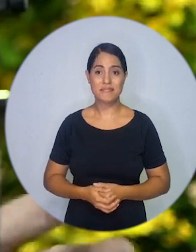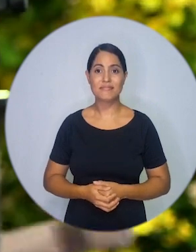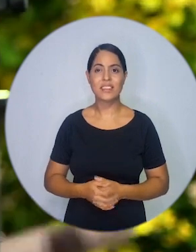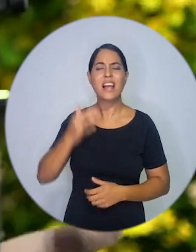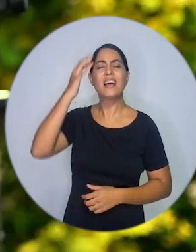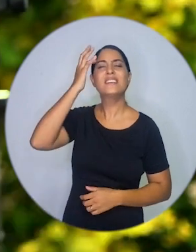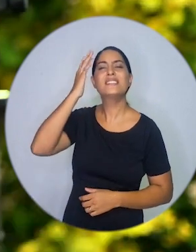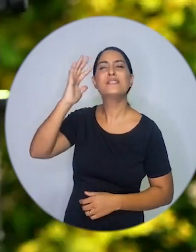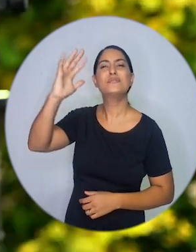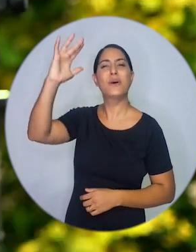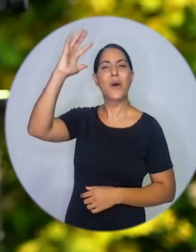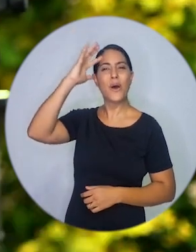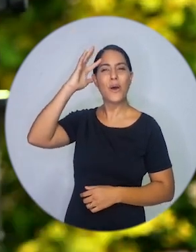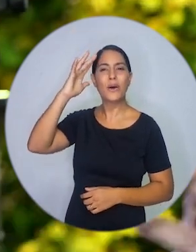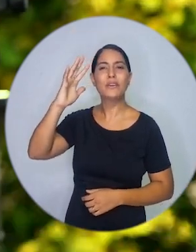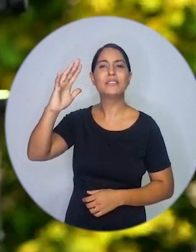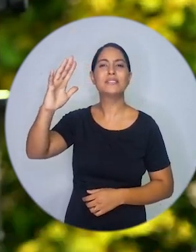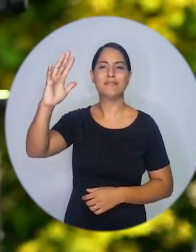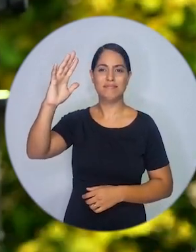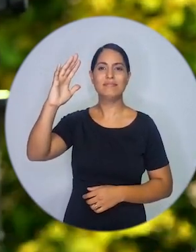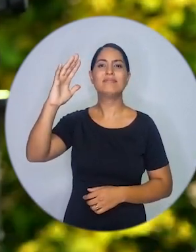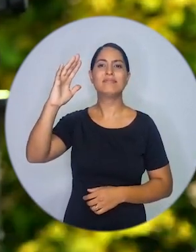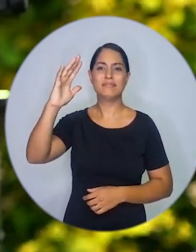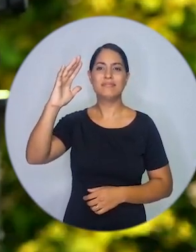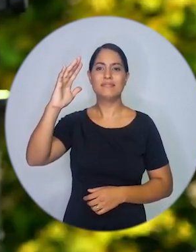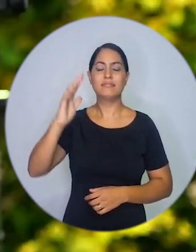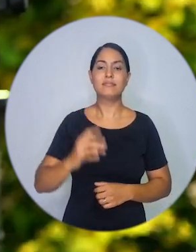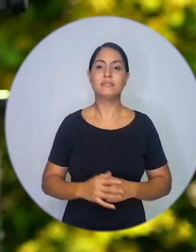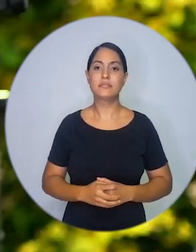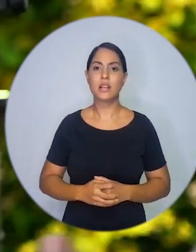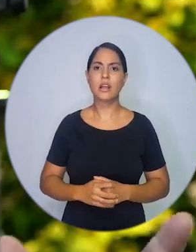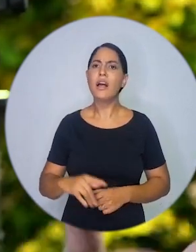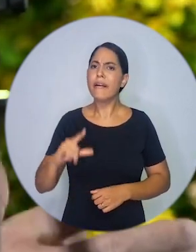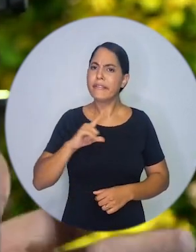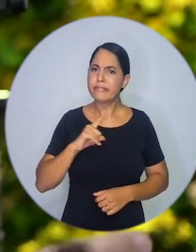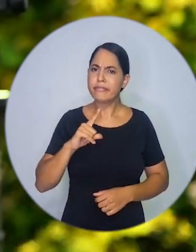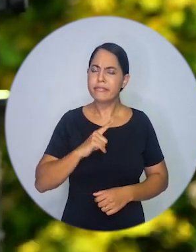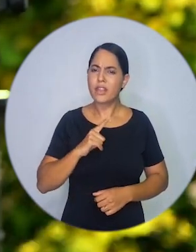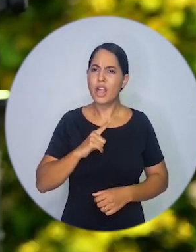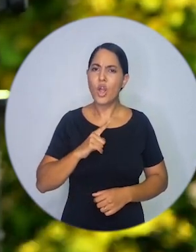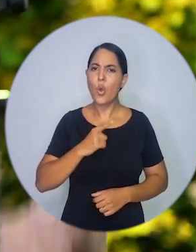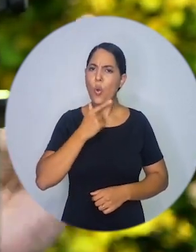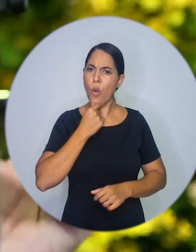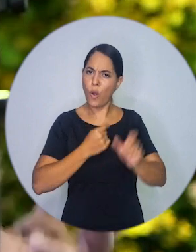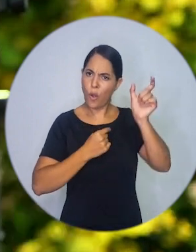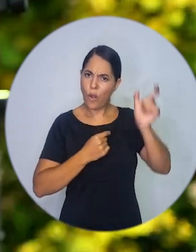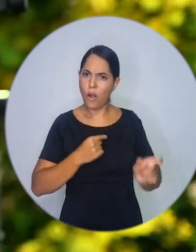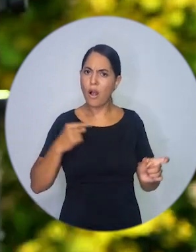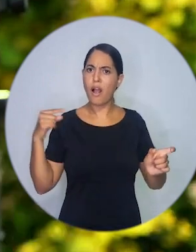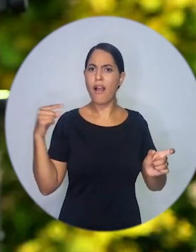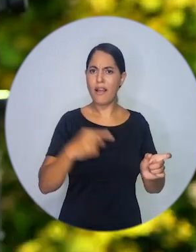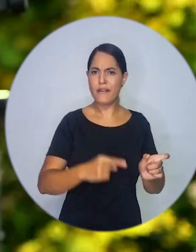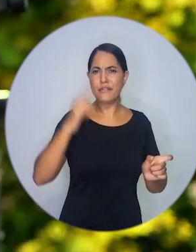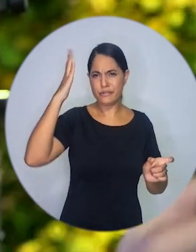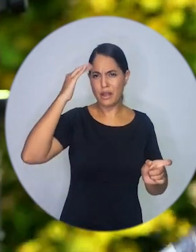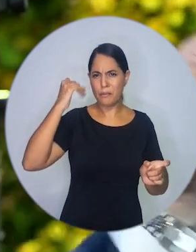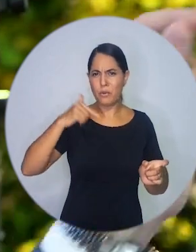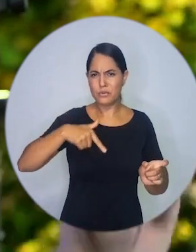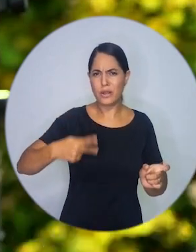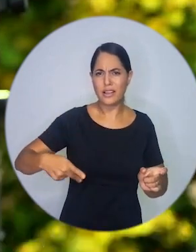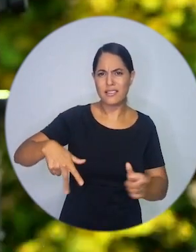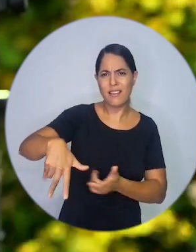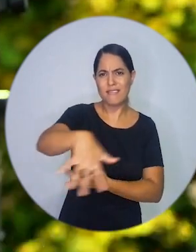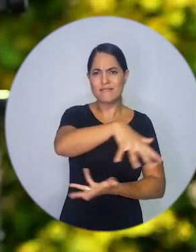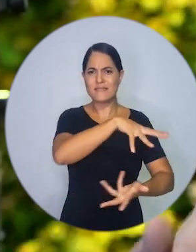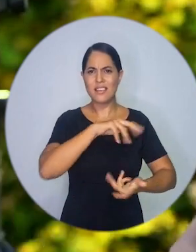Esse sonho inspira pessoas até hoje, o sonho de igualdade, o mesmo sonho que inspirou um dos maiores homens que já viveu